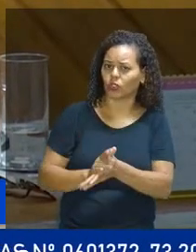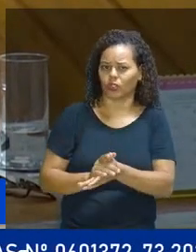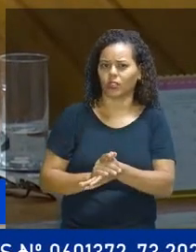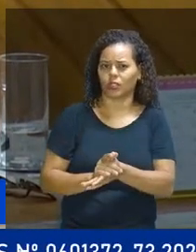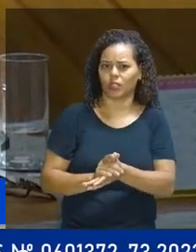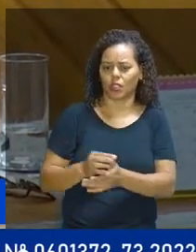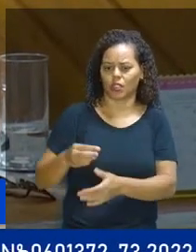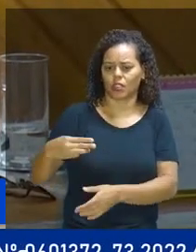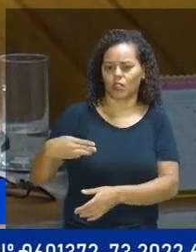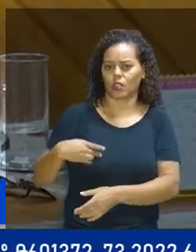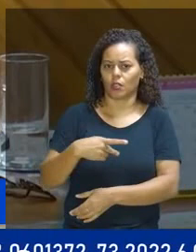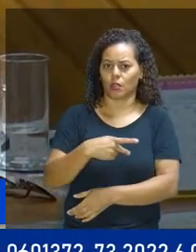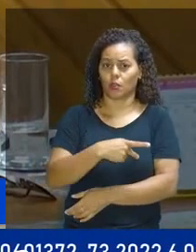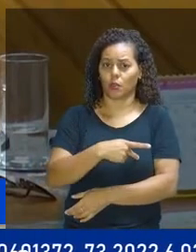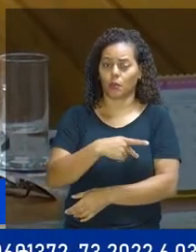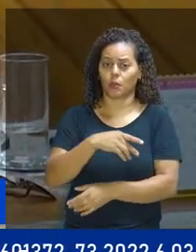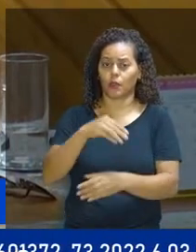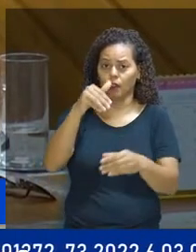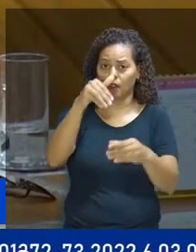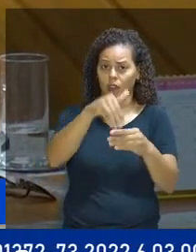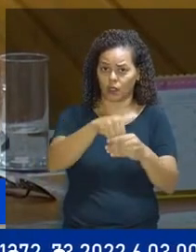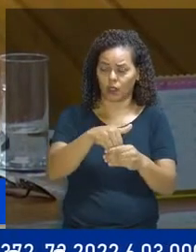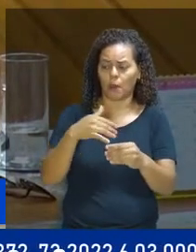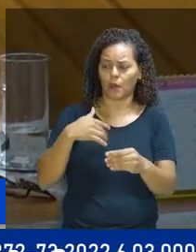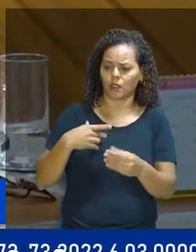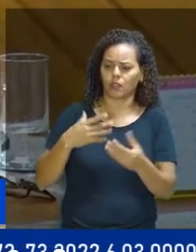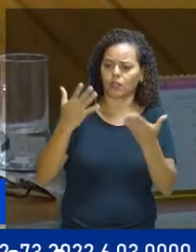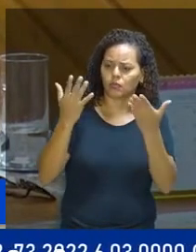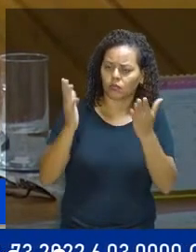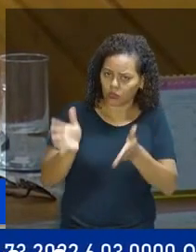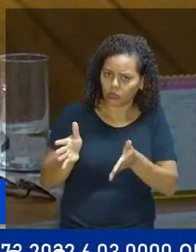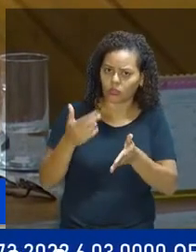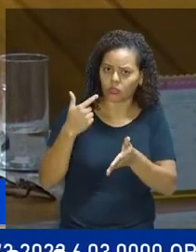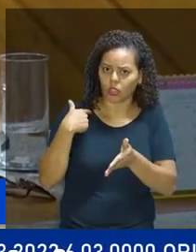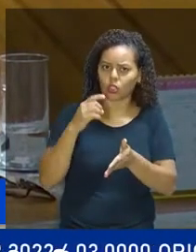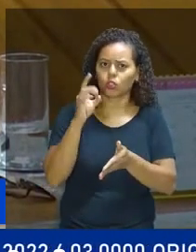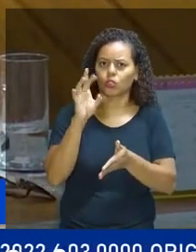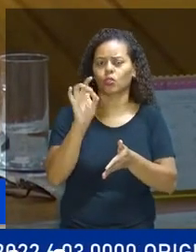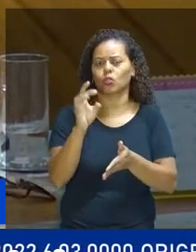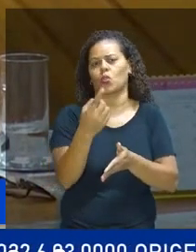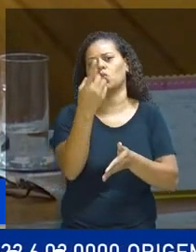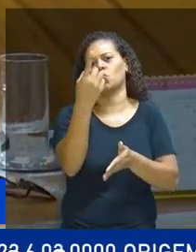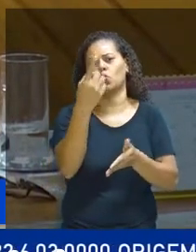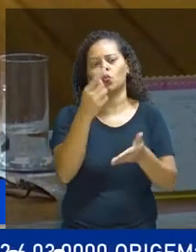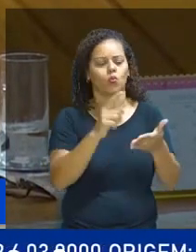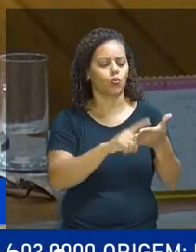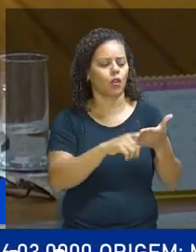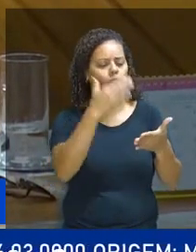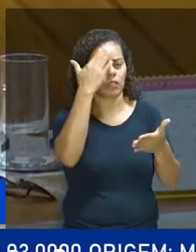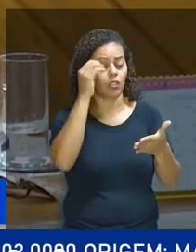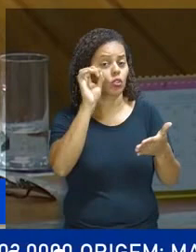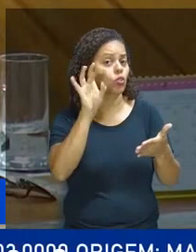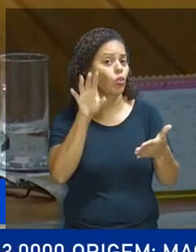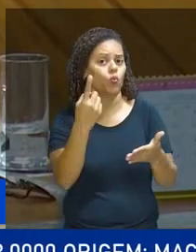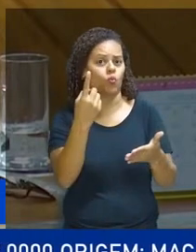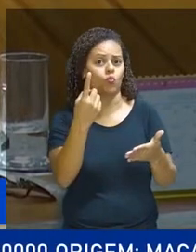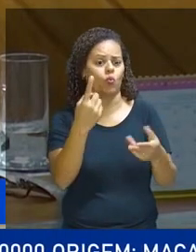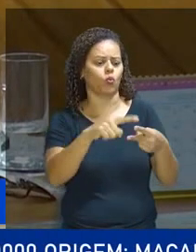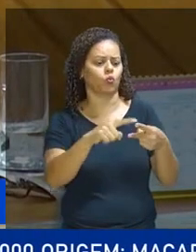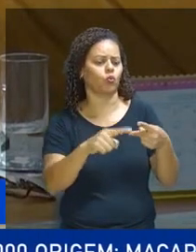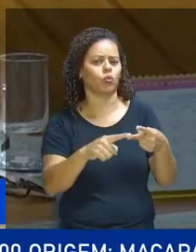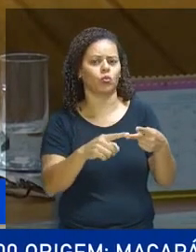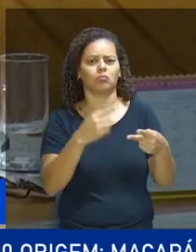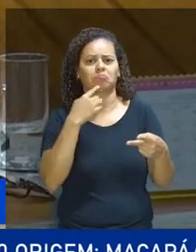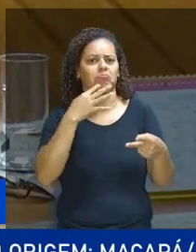Eleitoral, e ele afirma que ele teve acesso a somente um desses pareceres, e que, portanto, isso já seria